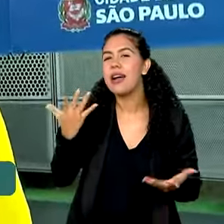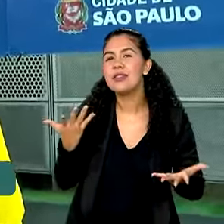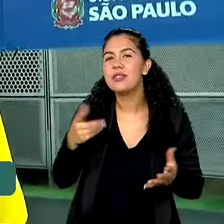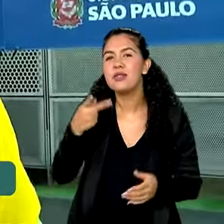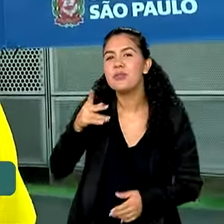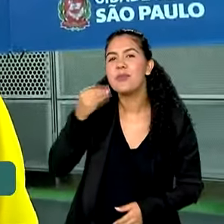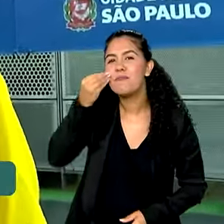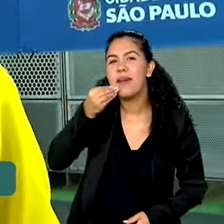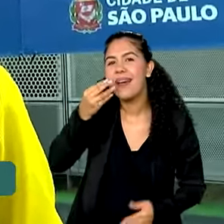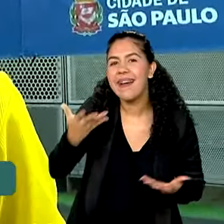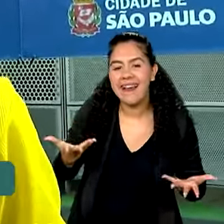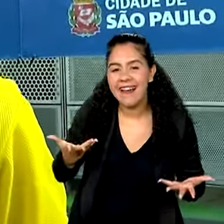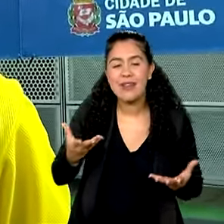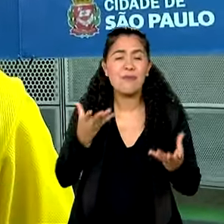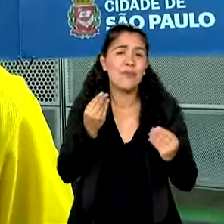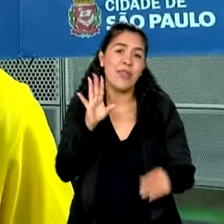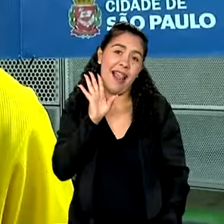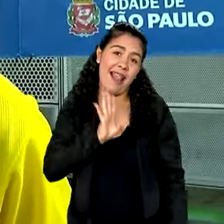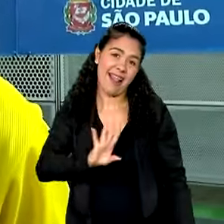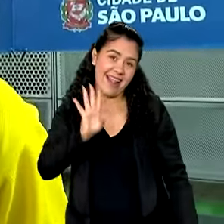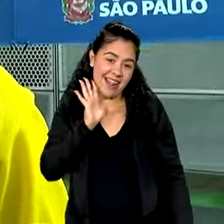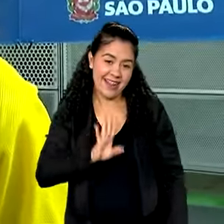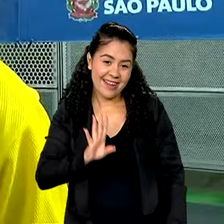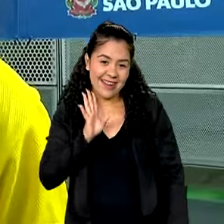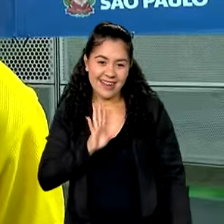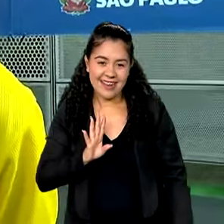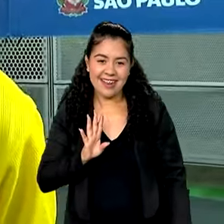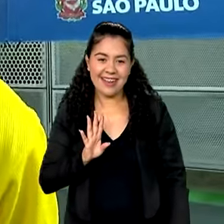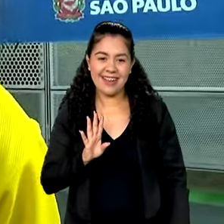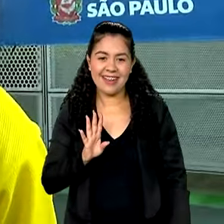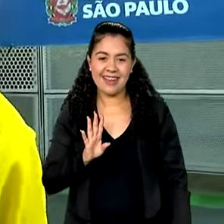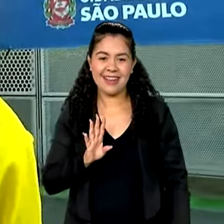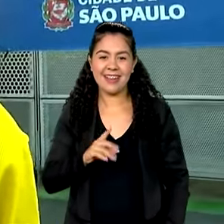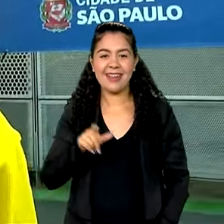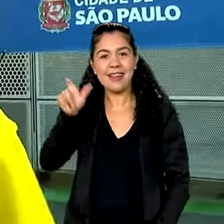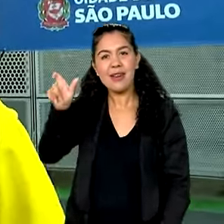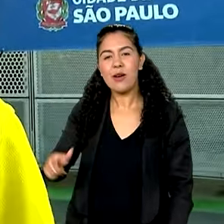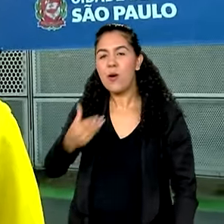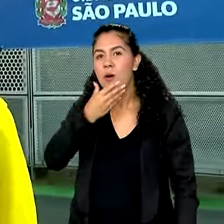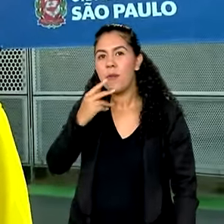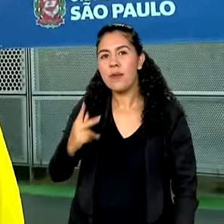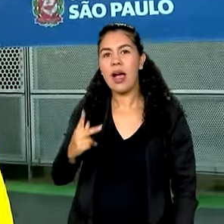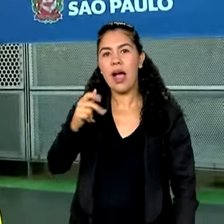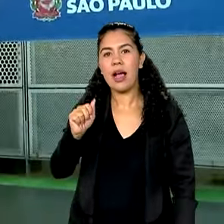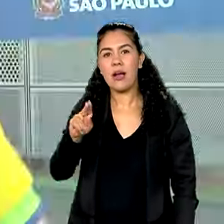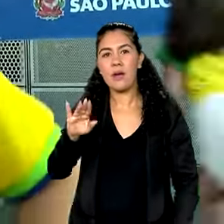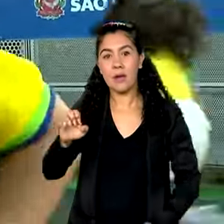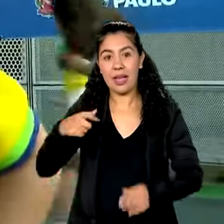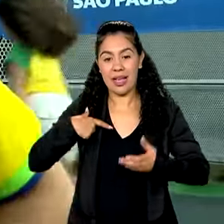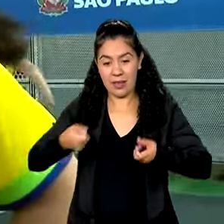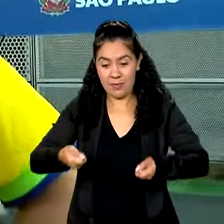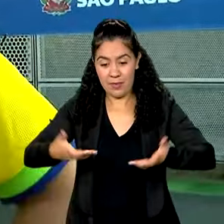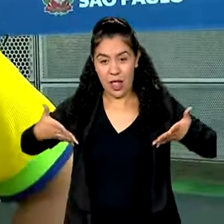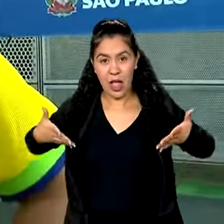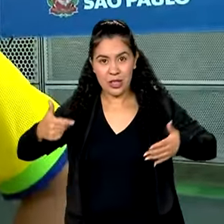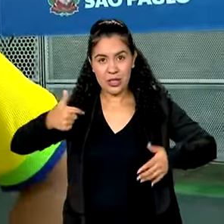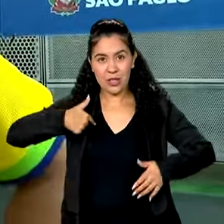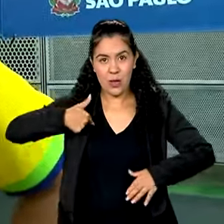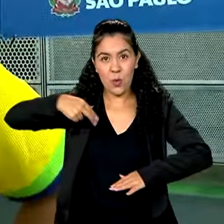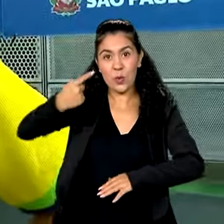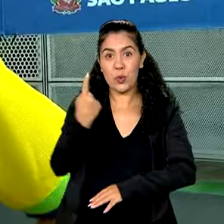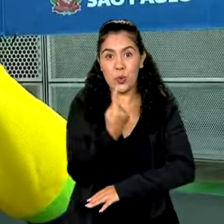foi? Foi muito legal. O Cauê tava até soltando minha mão. Você não ficou com medo de